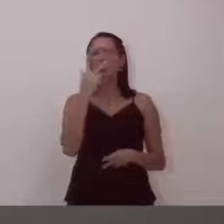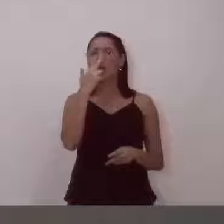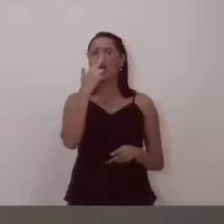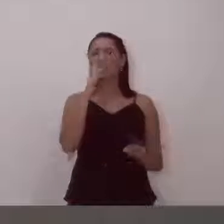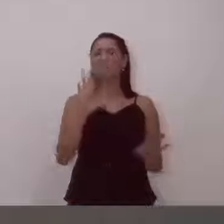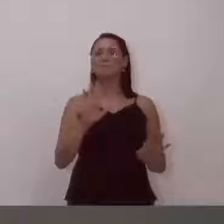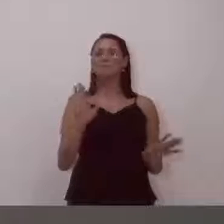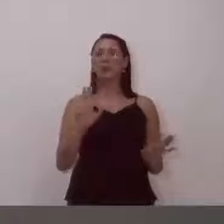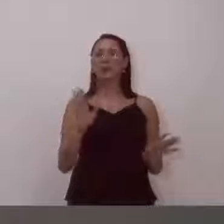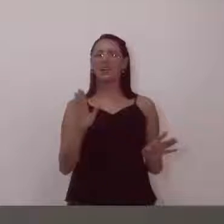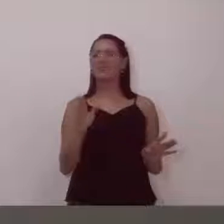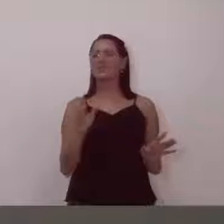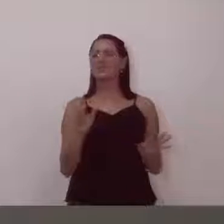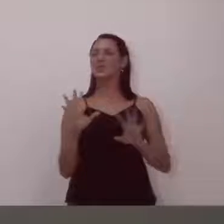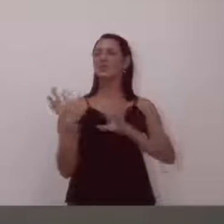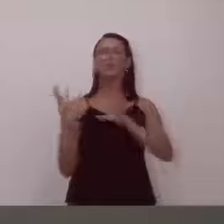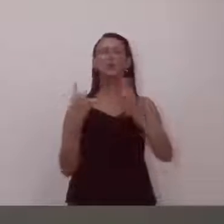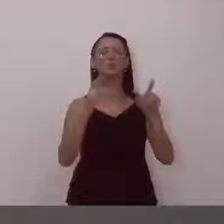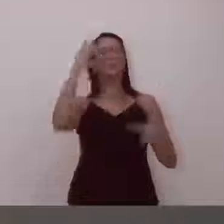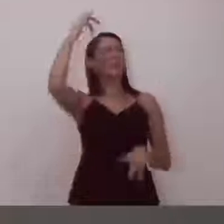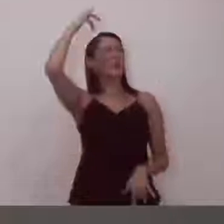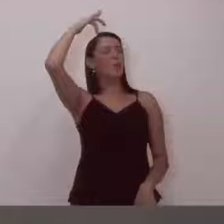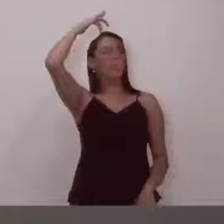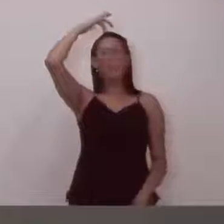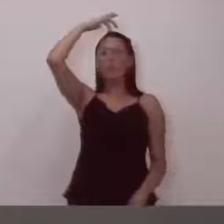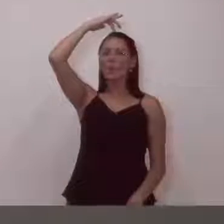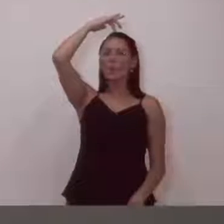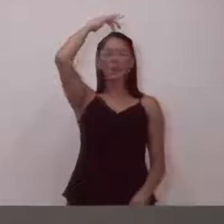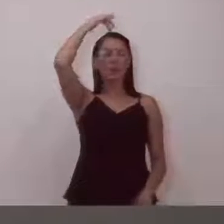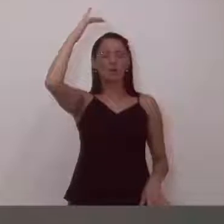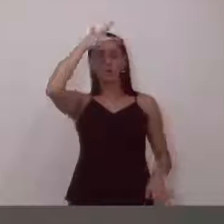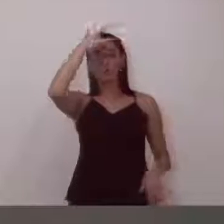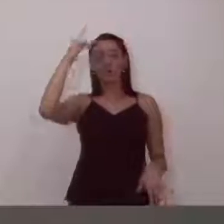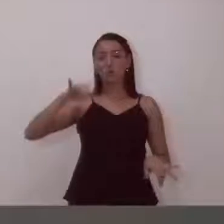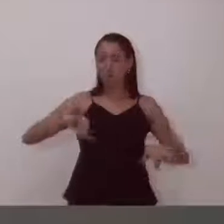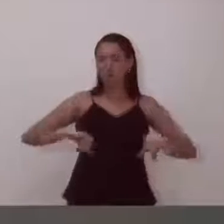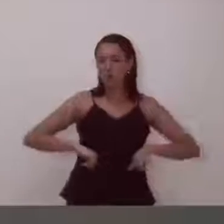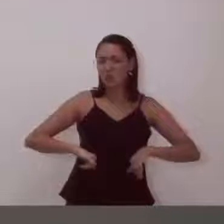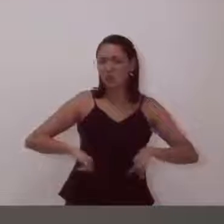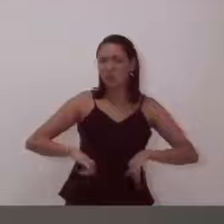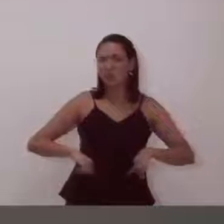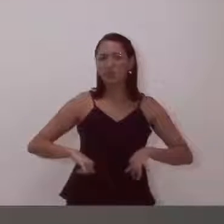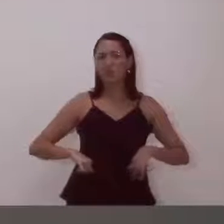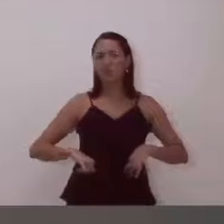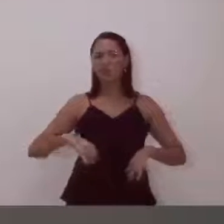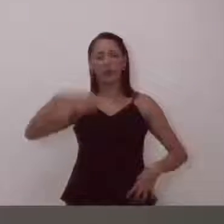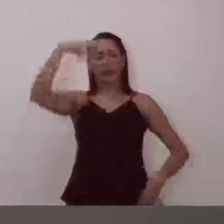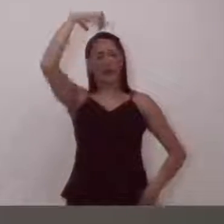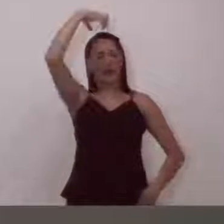no Monte Olimpo, né? Está todo mundo lá sofrendo as represálias